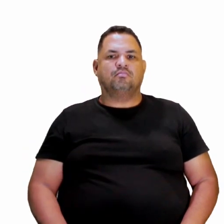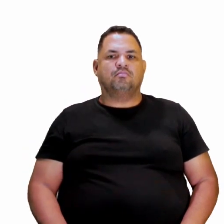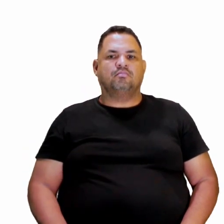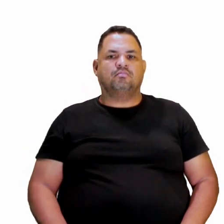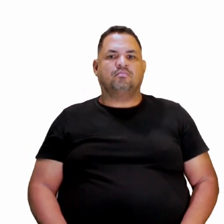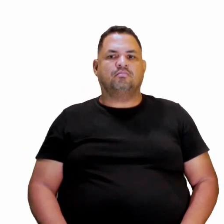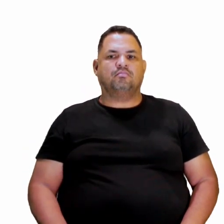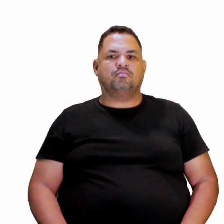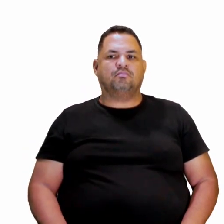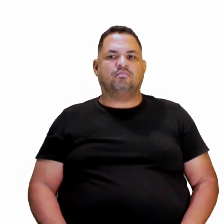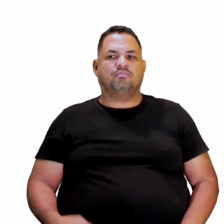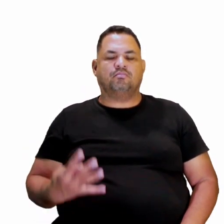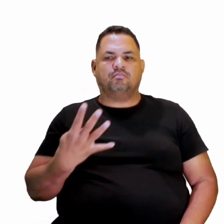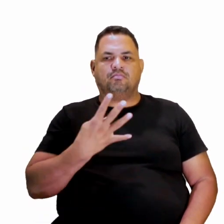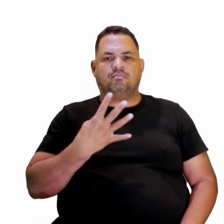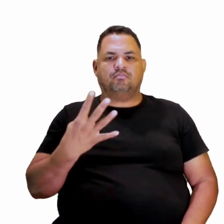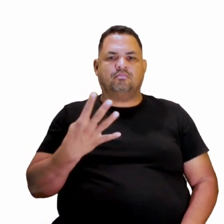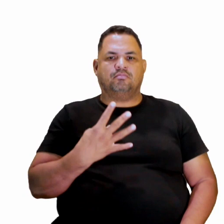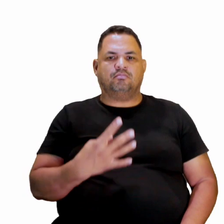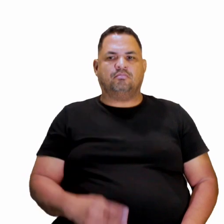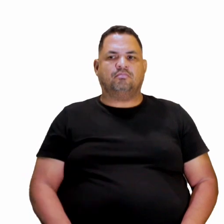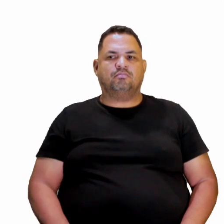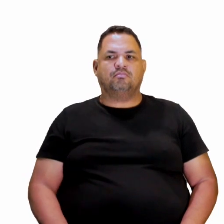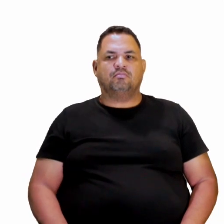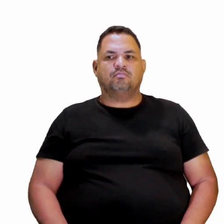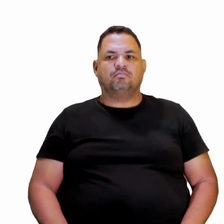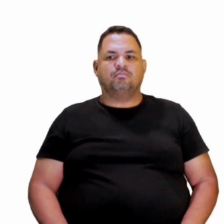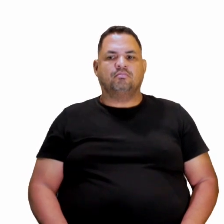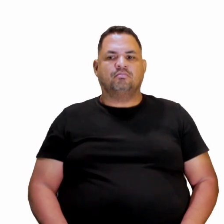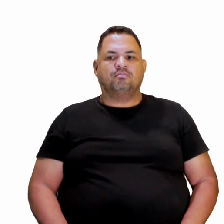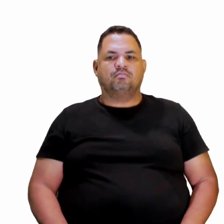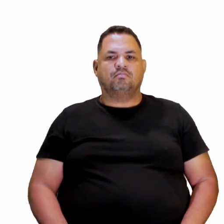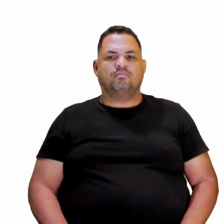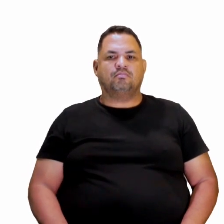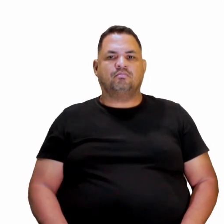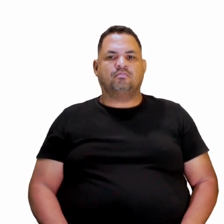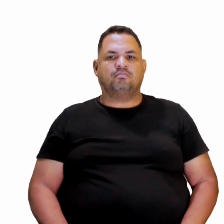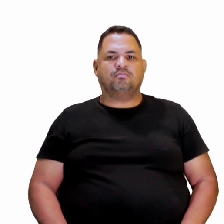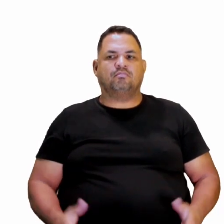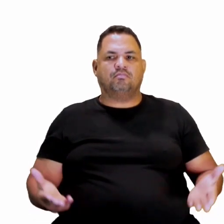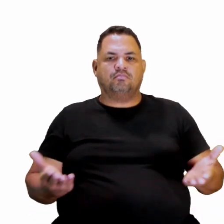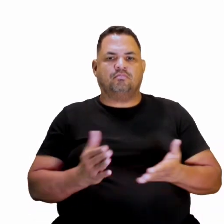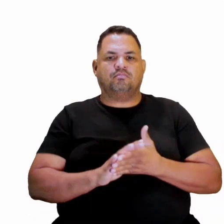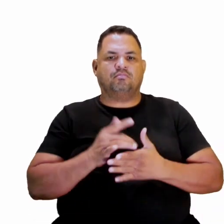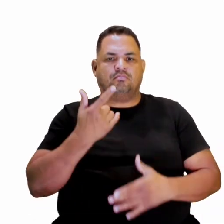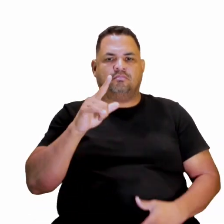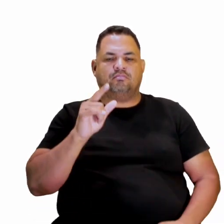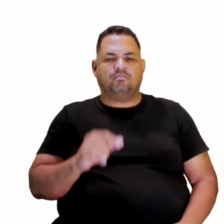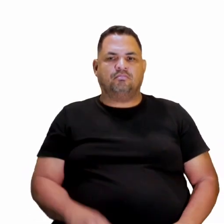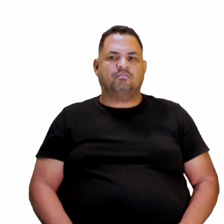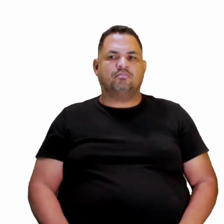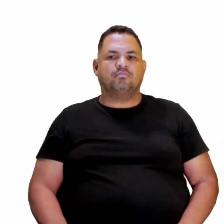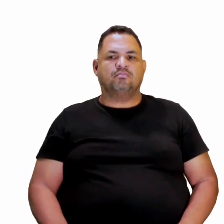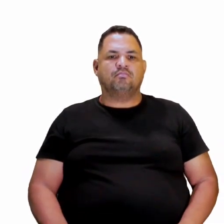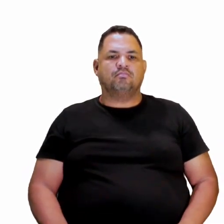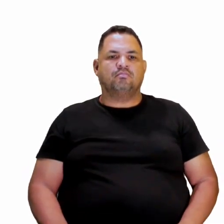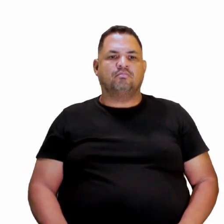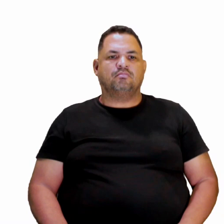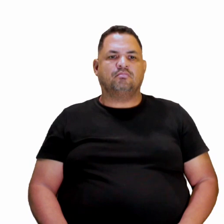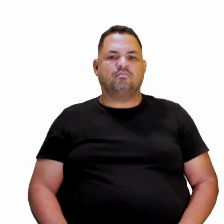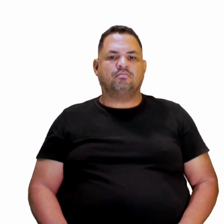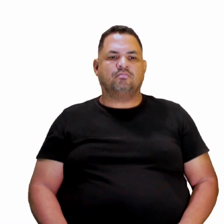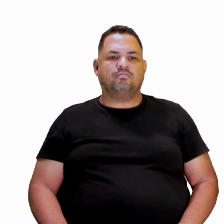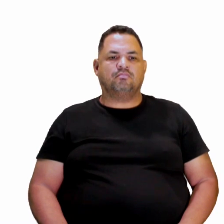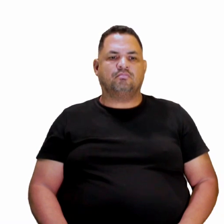Beleza? E vamos para 4. Vamos para a 4. Agora eu consegui mexer. Ou não, né? Não